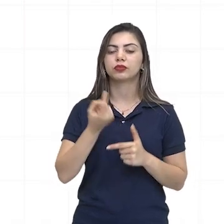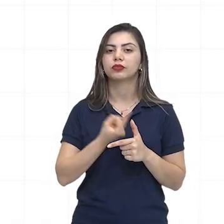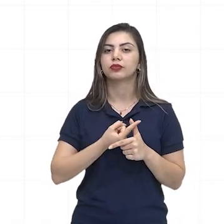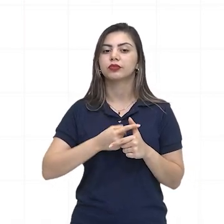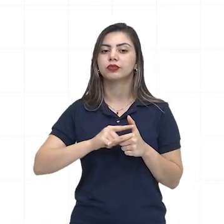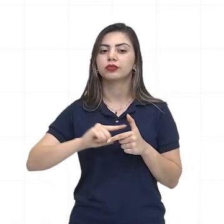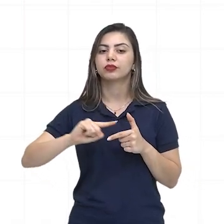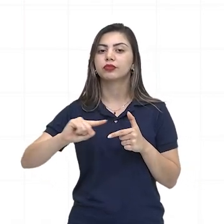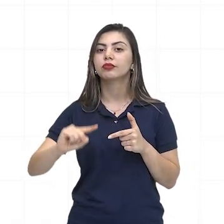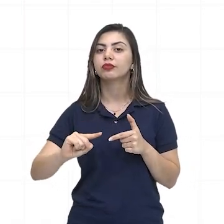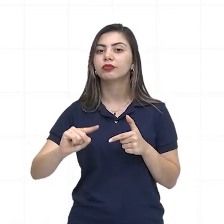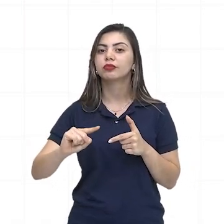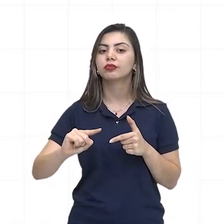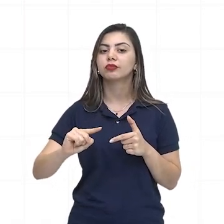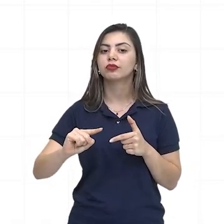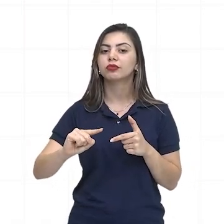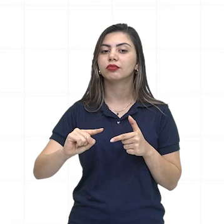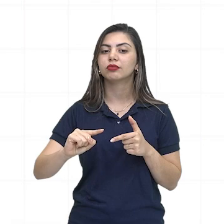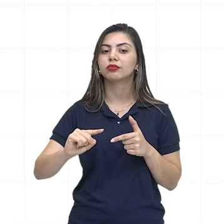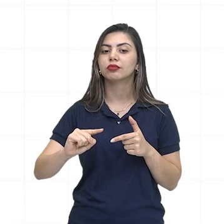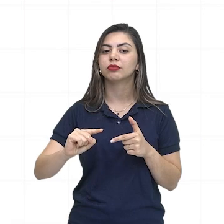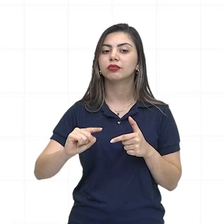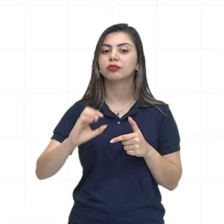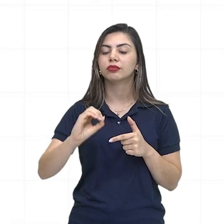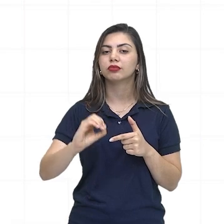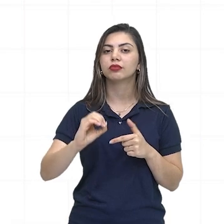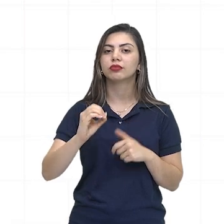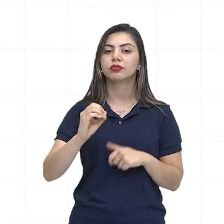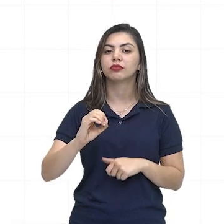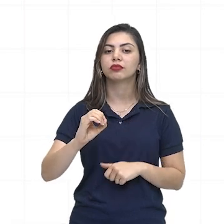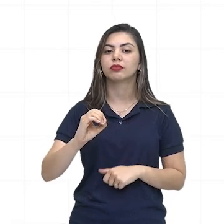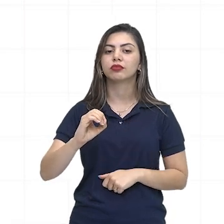360 dividido por